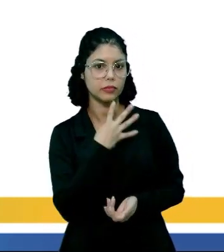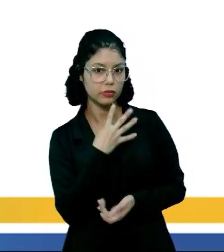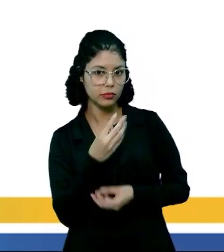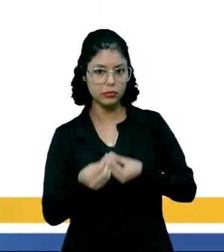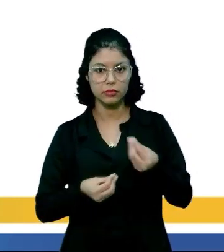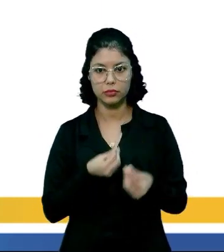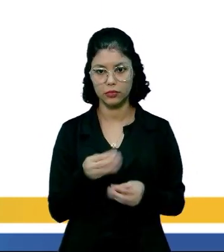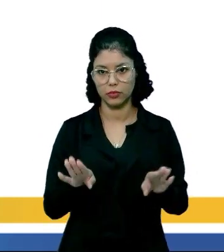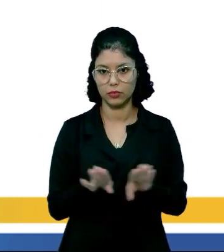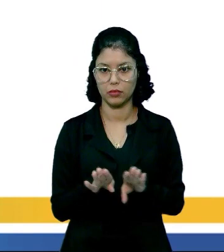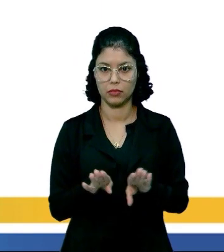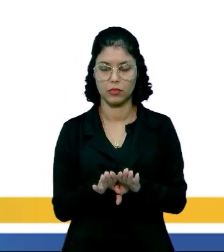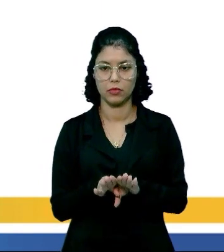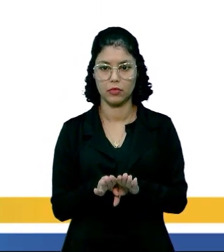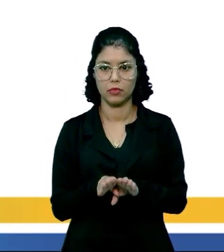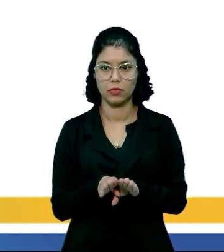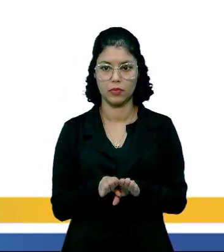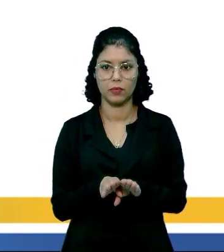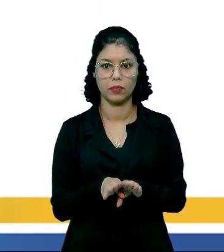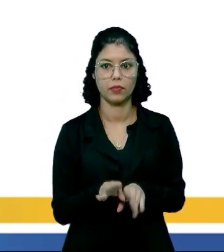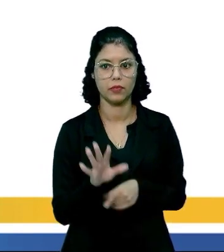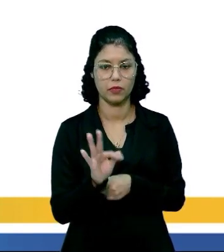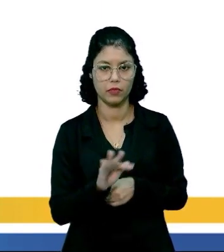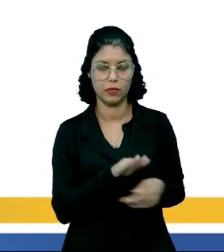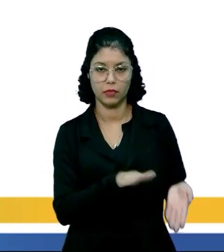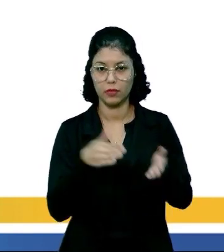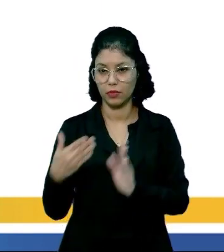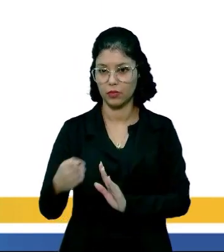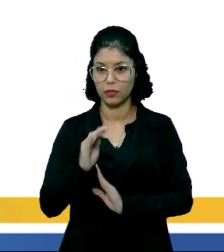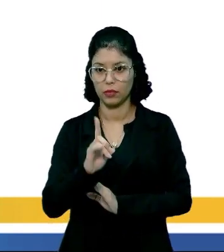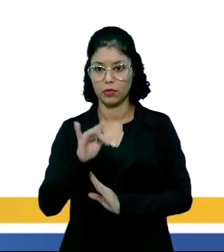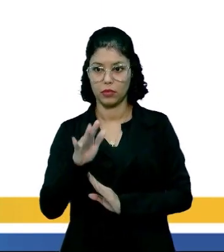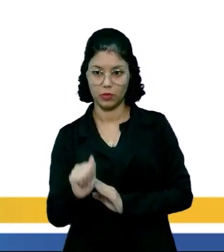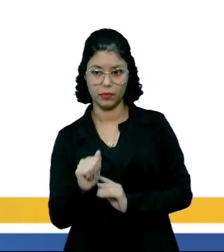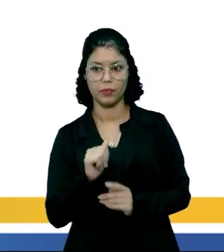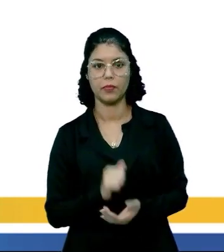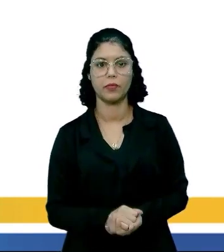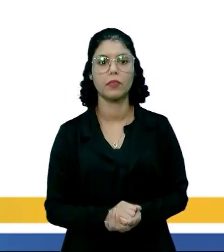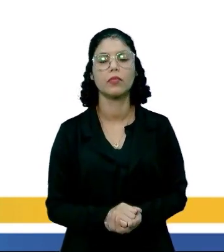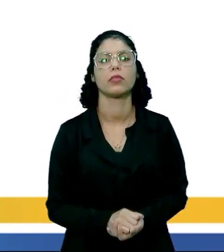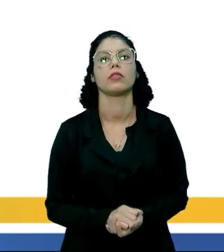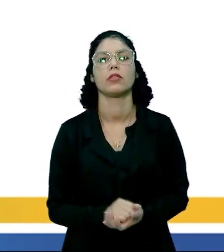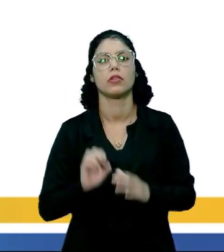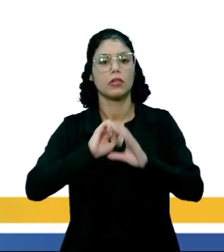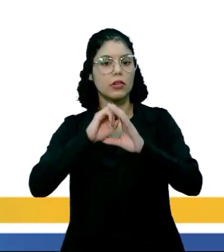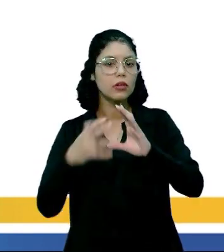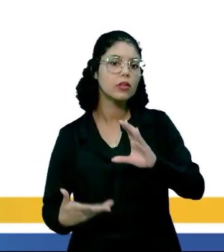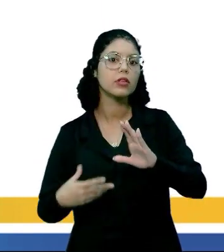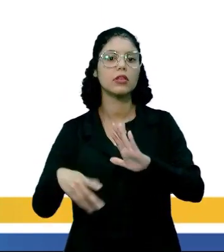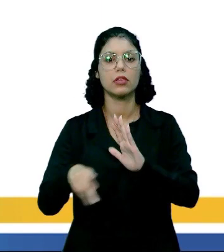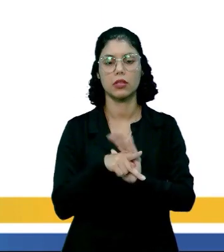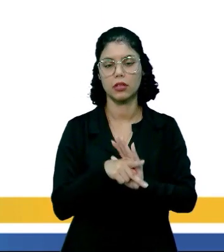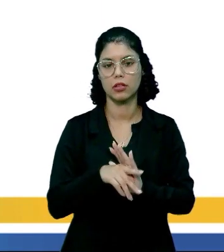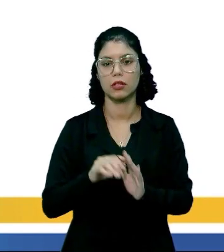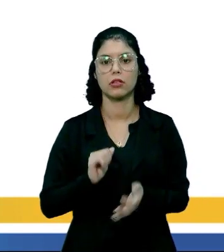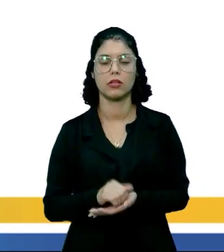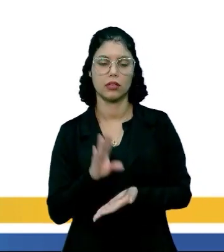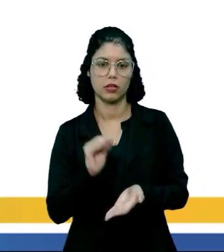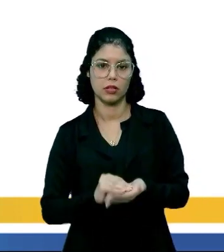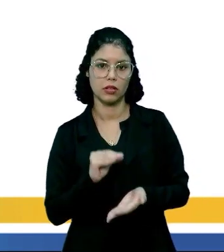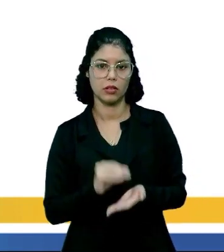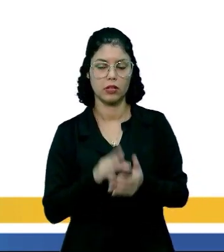é conhecida também como sua fase bucólica, uma fase caracterizada